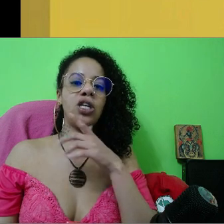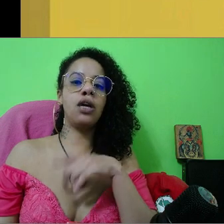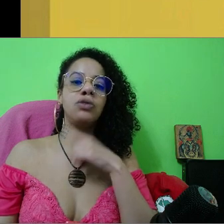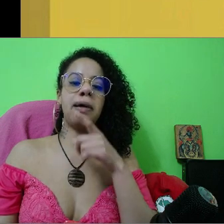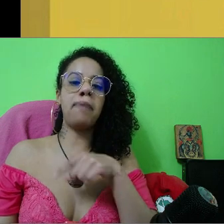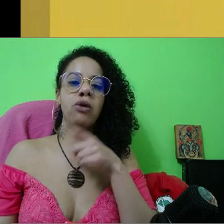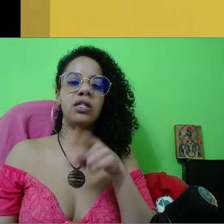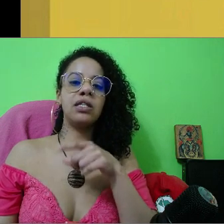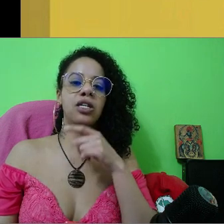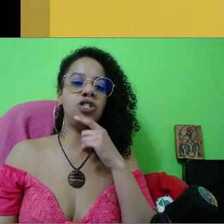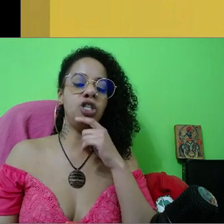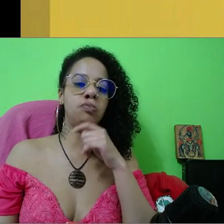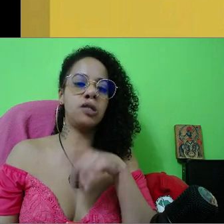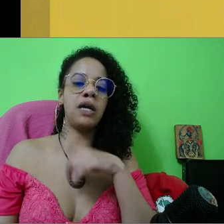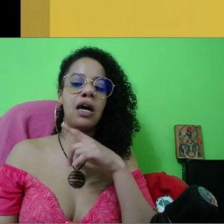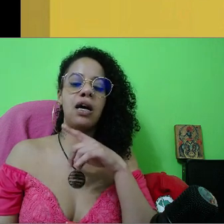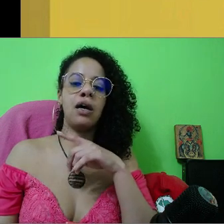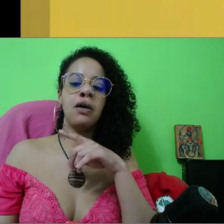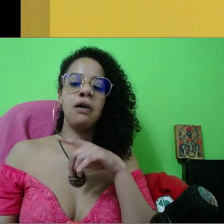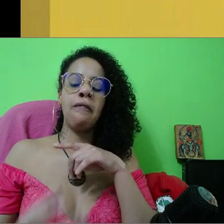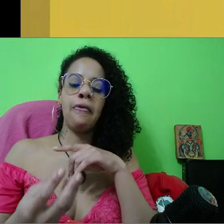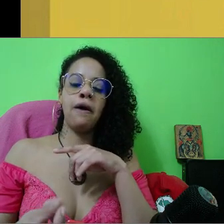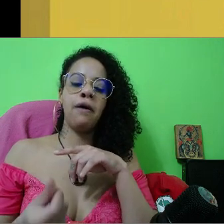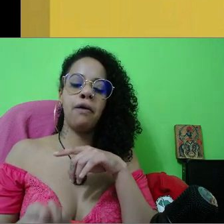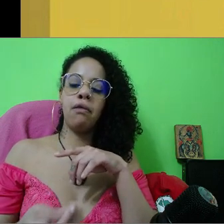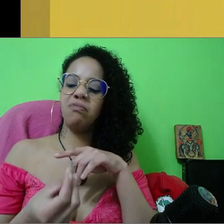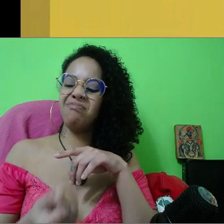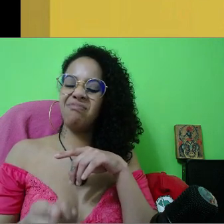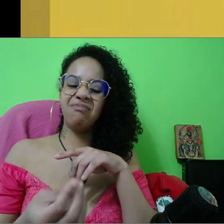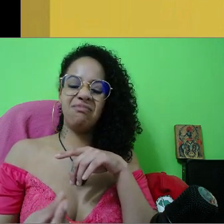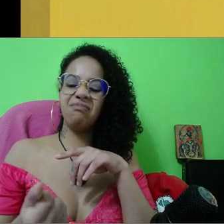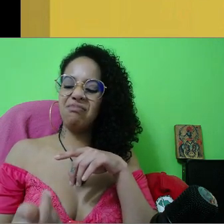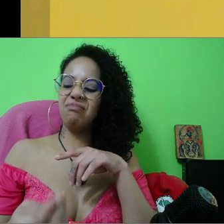tem ódio de quem usa pautas legítimas para